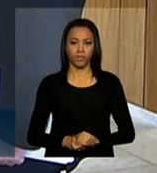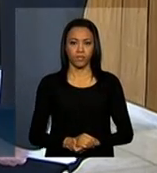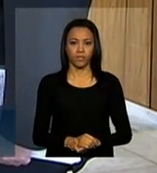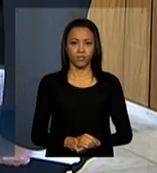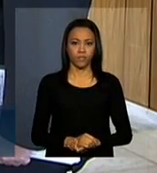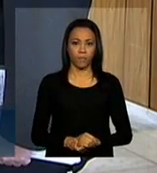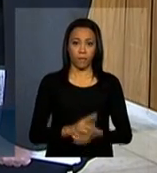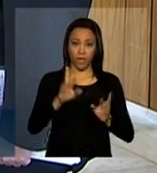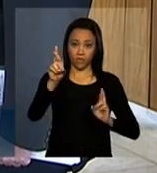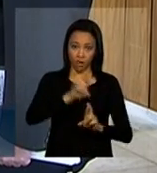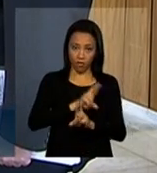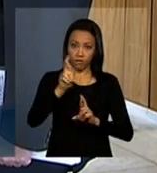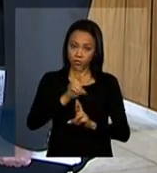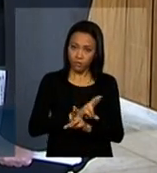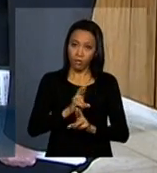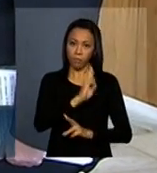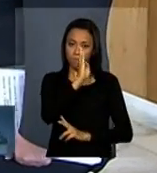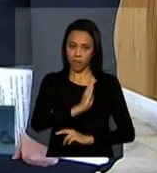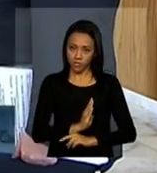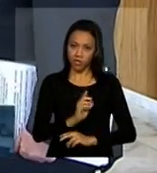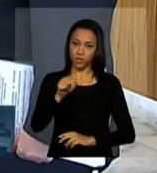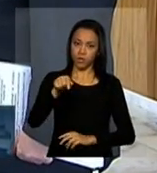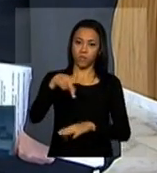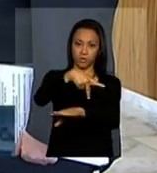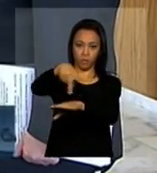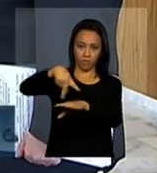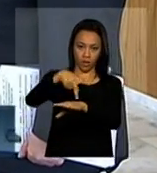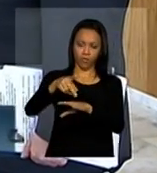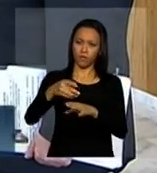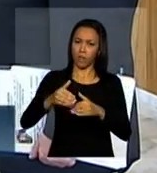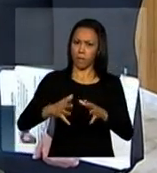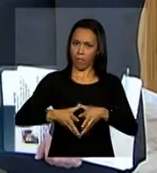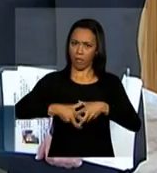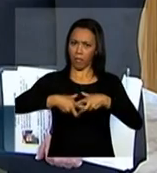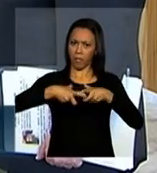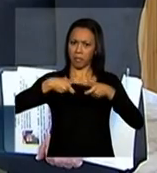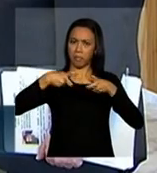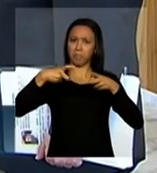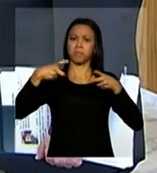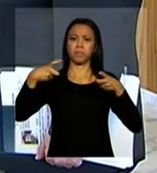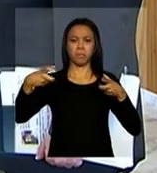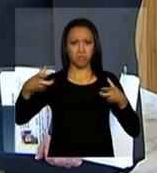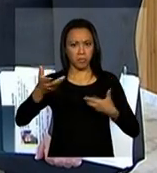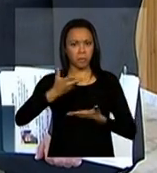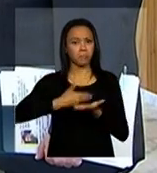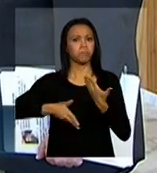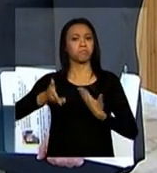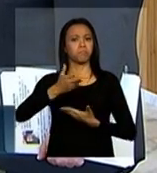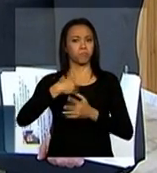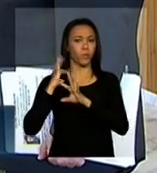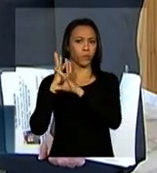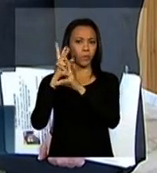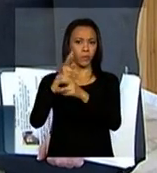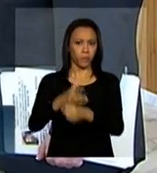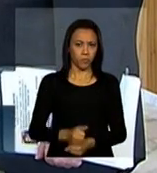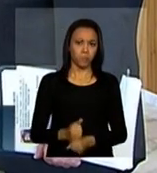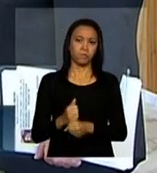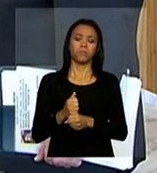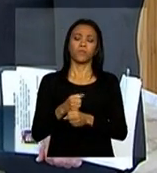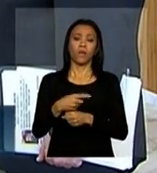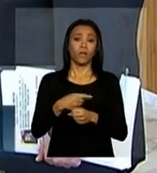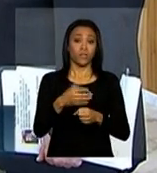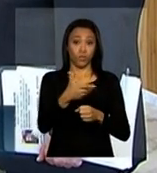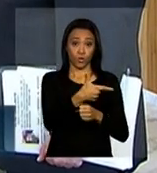O intercâmbio comercial entre o Brasil e a Nicarágua vem crescendo consideravelmente nos últimos anos.